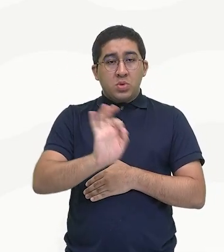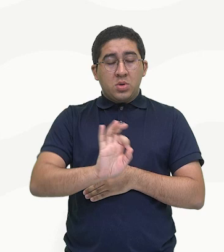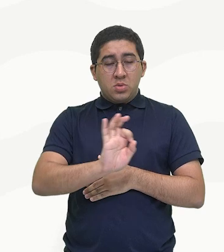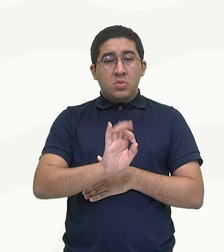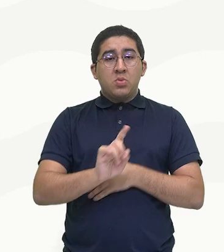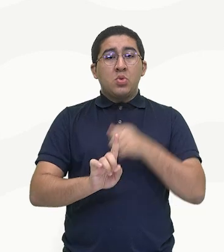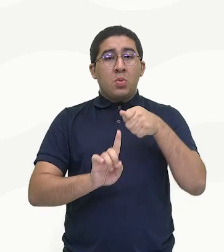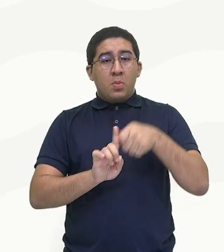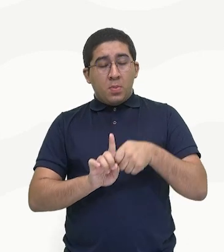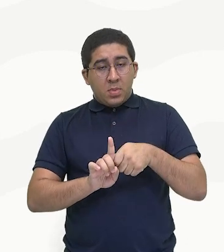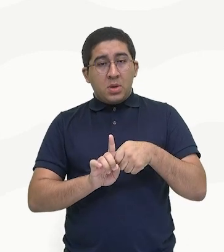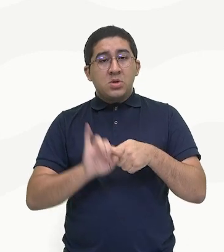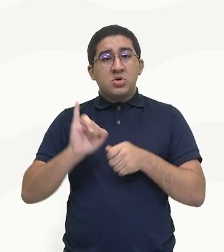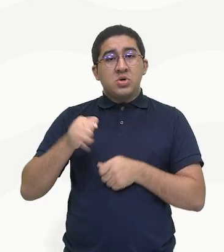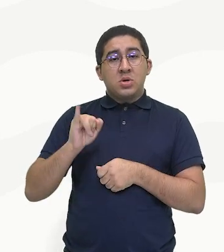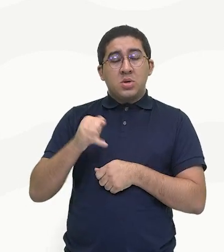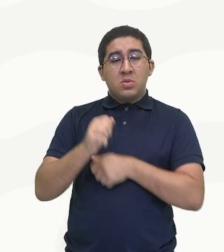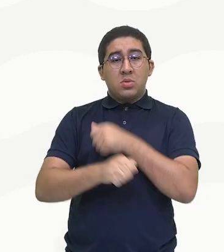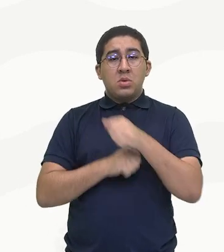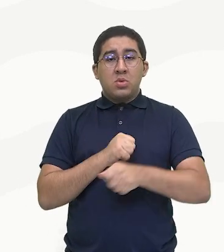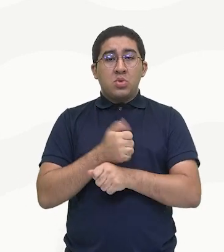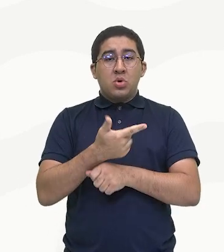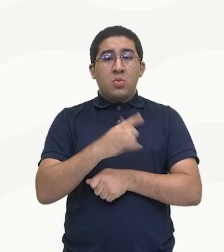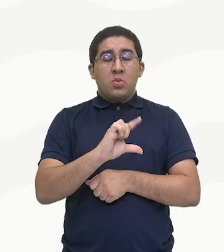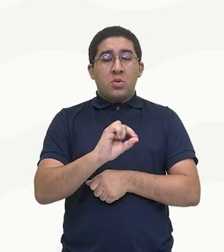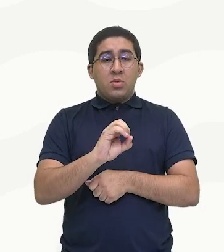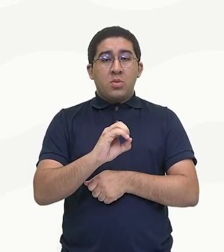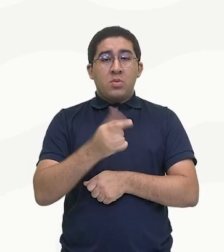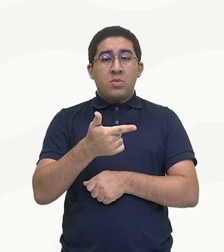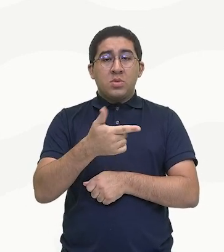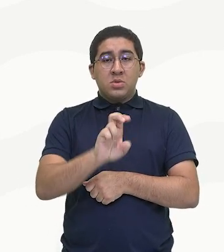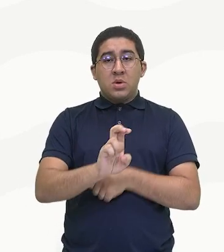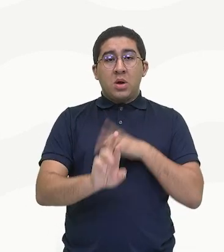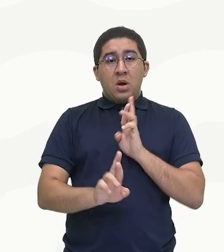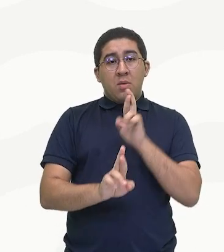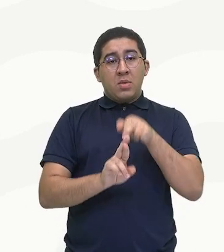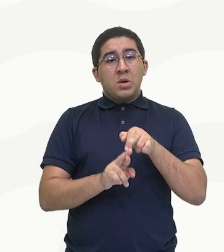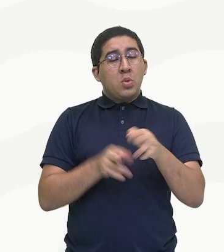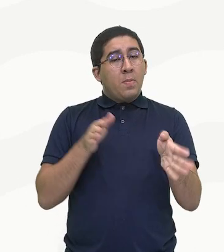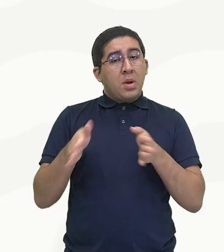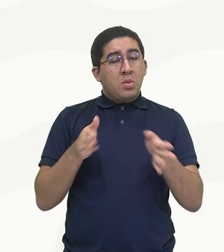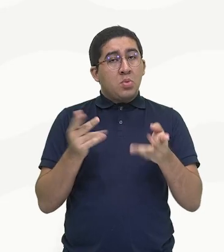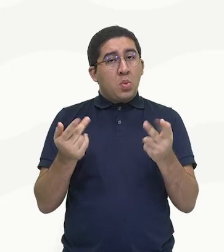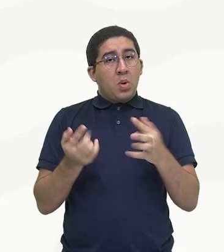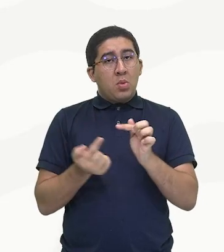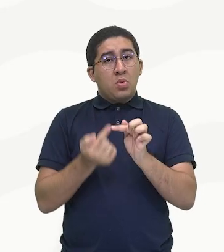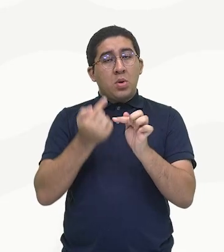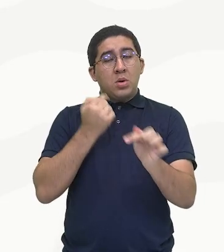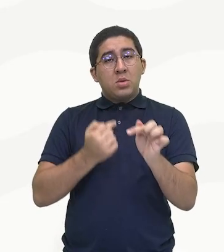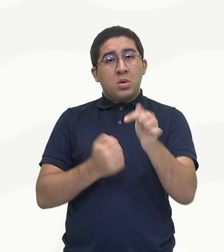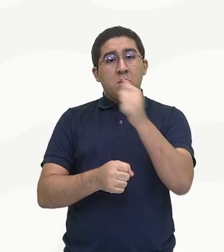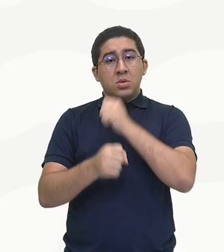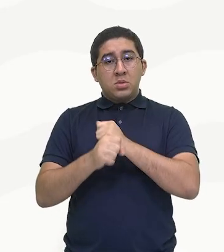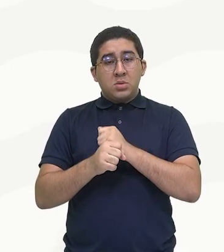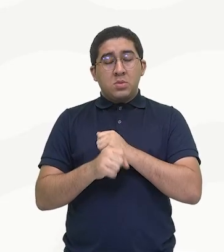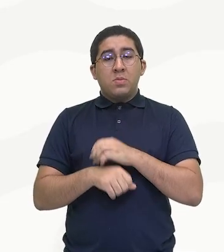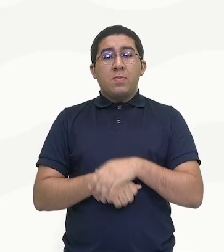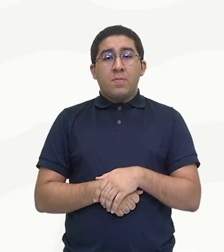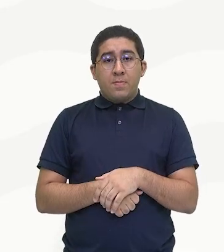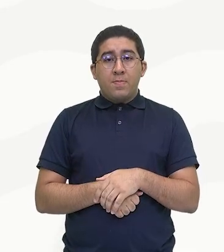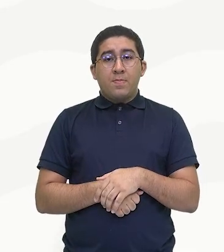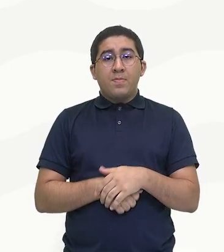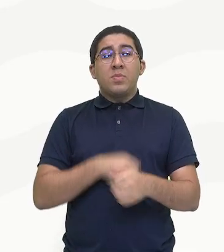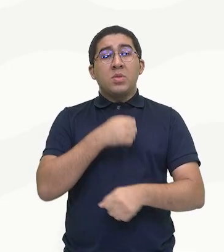68% em janeiro de 2025 em relação ao mesmo período do ano anterior. Então, em